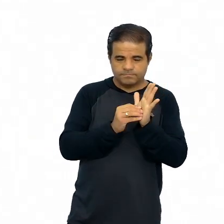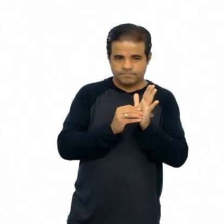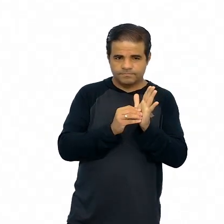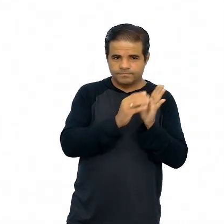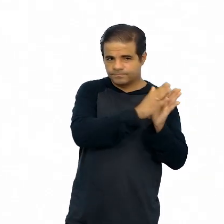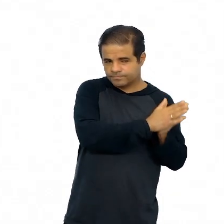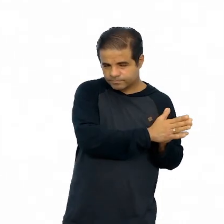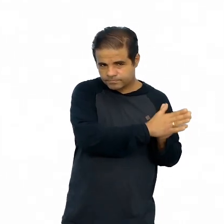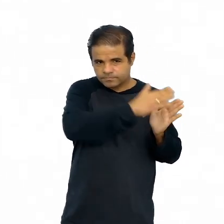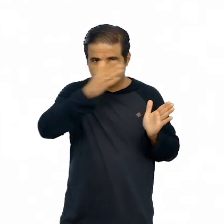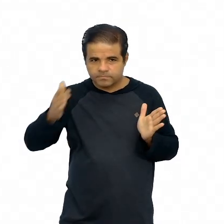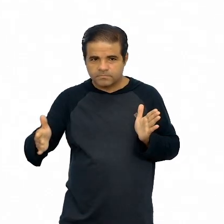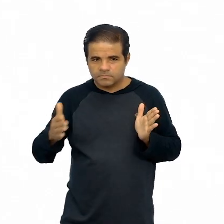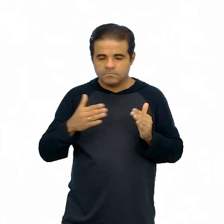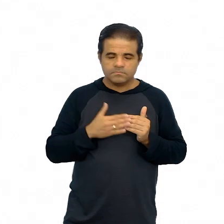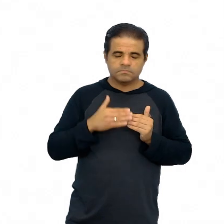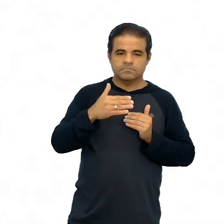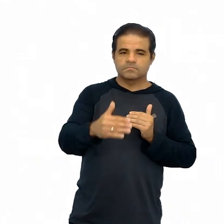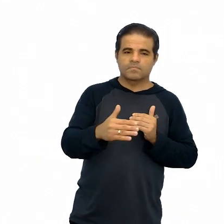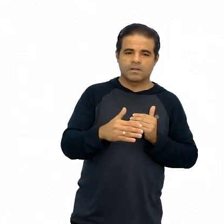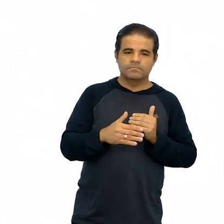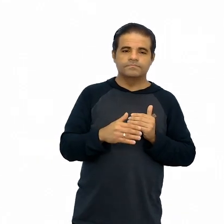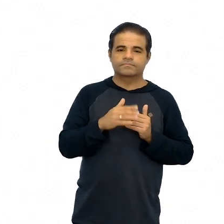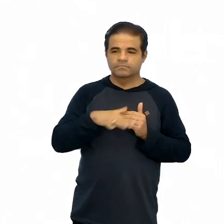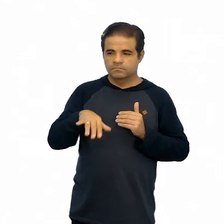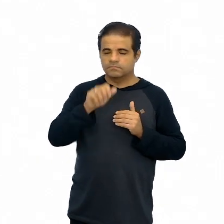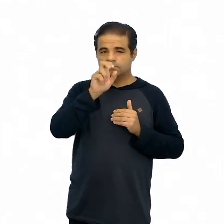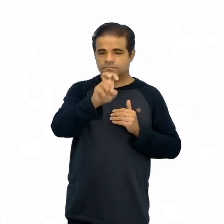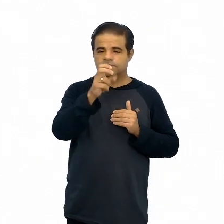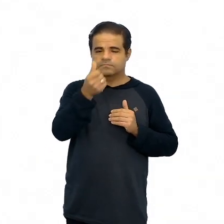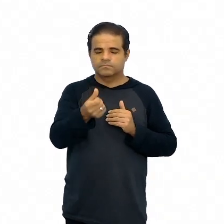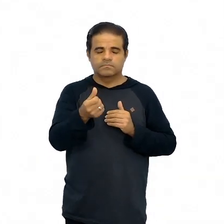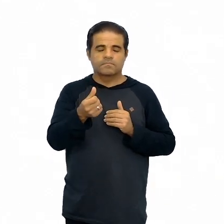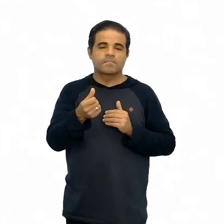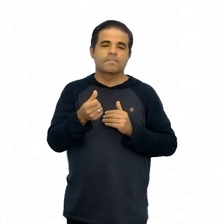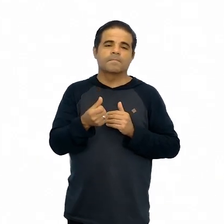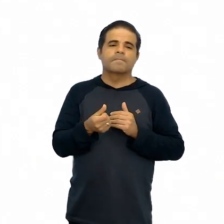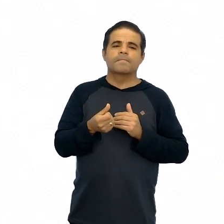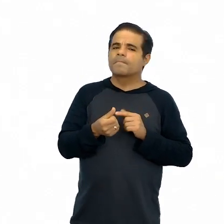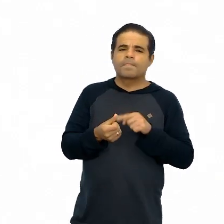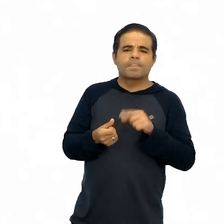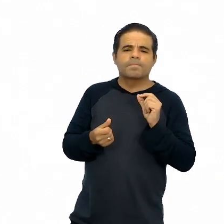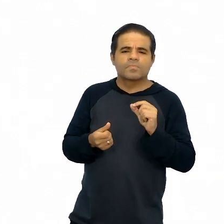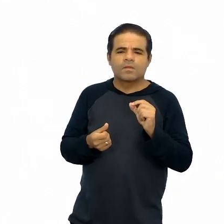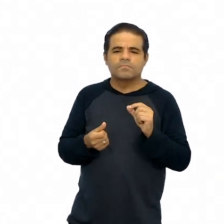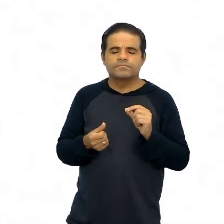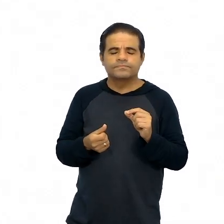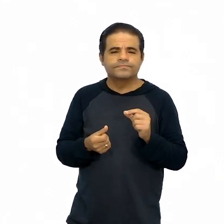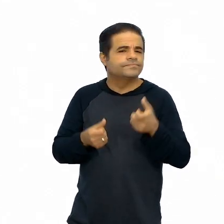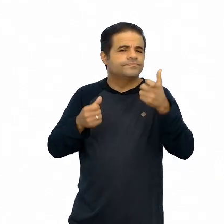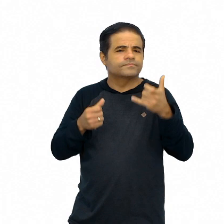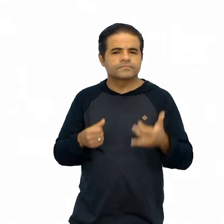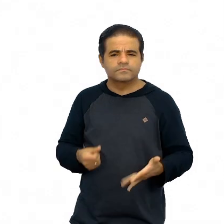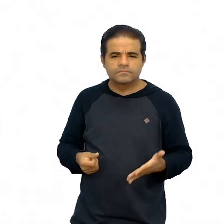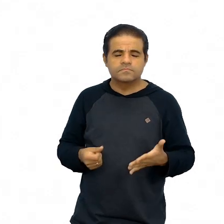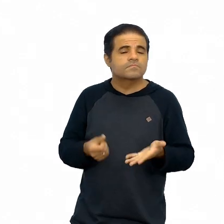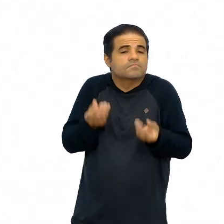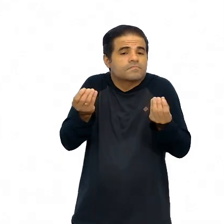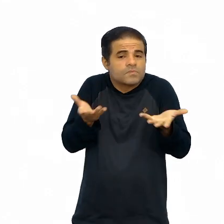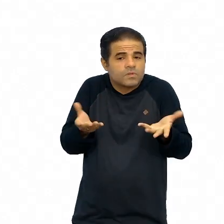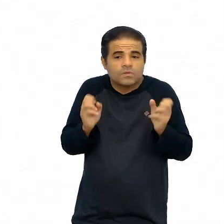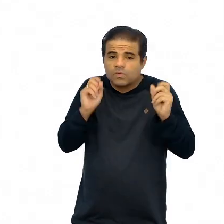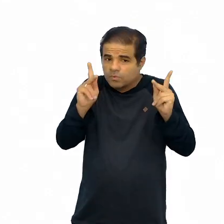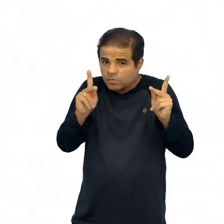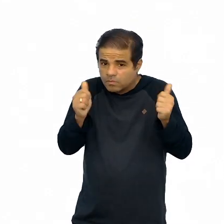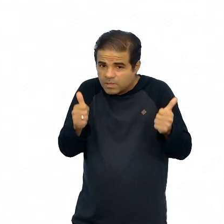Agora vamos para a aula 5 e 6. Aula 5 e 6 é diagonal do prisma. E aí, gente, tudo